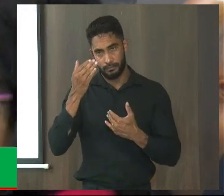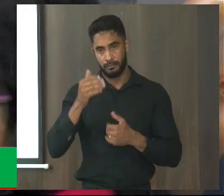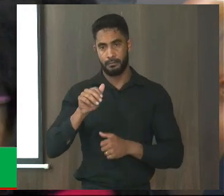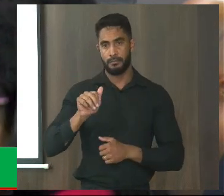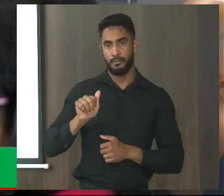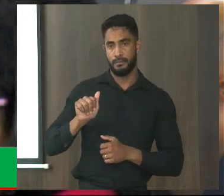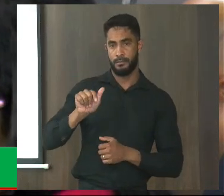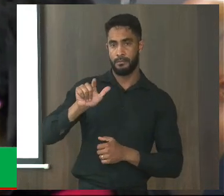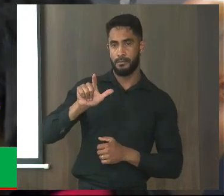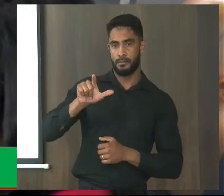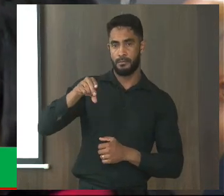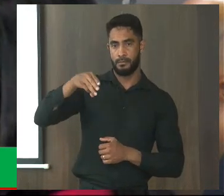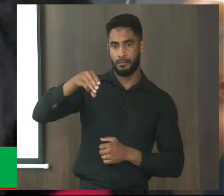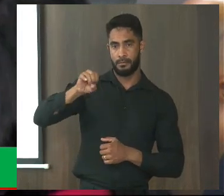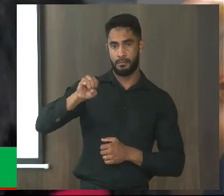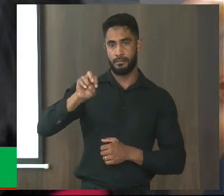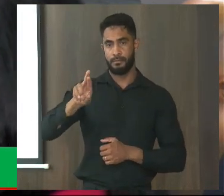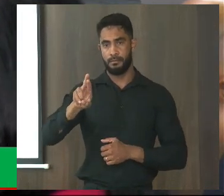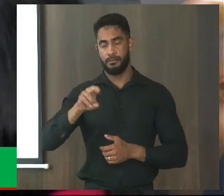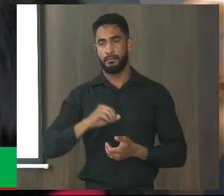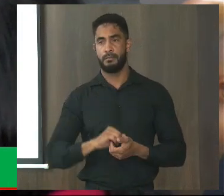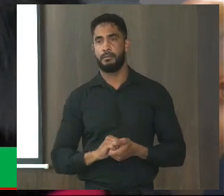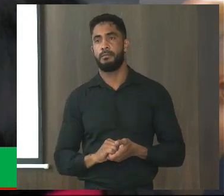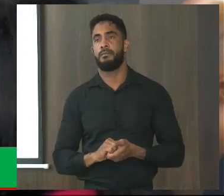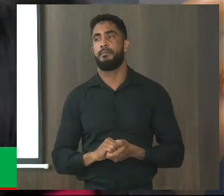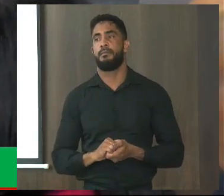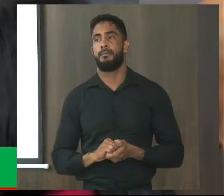atenciosamente, Almir Dias Santos.